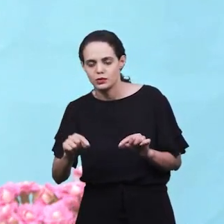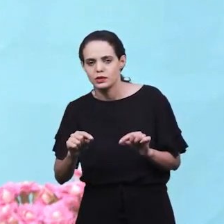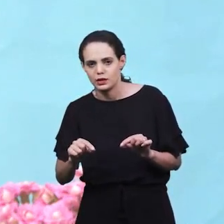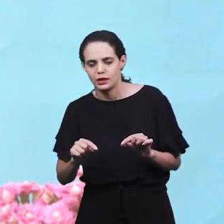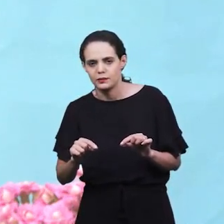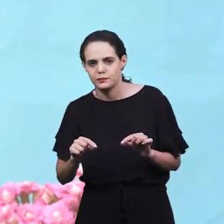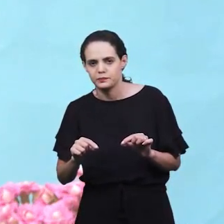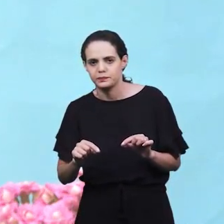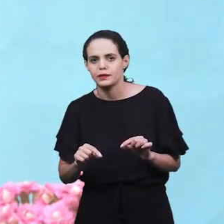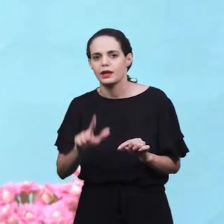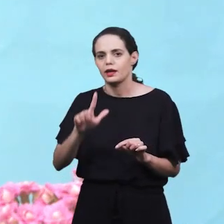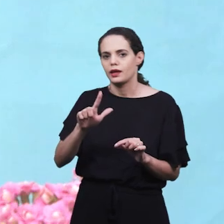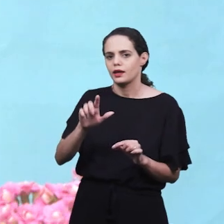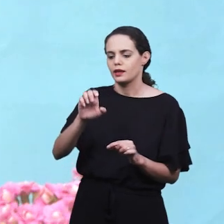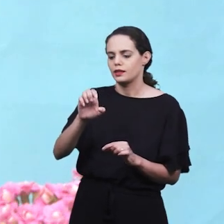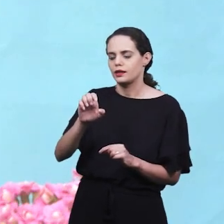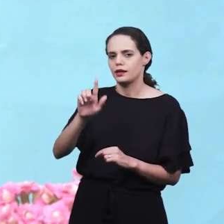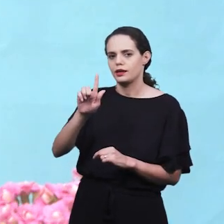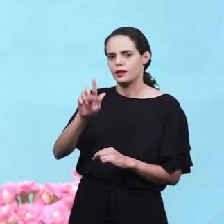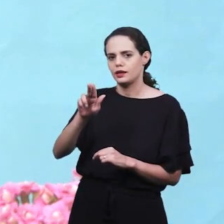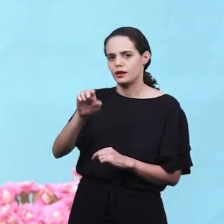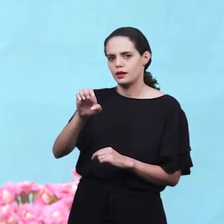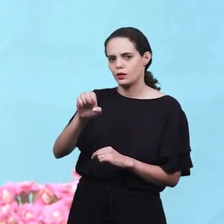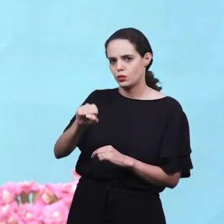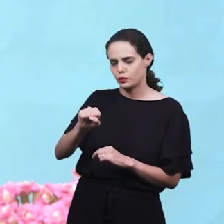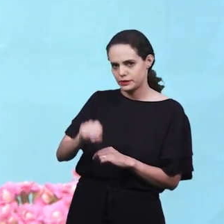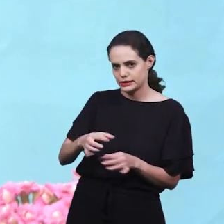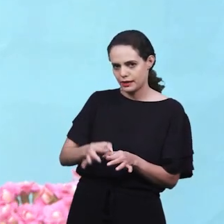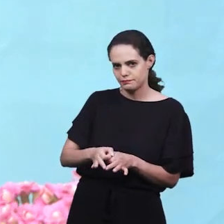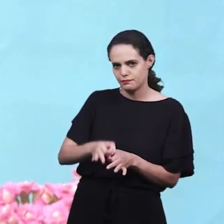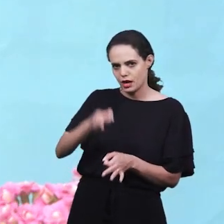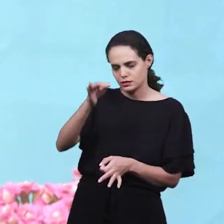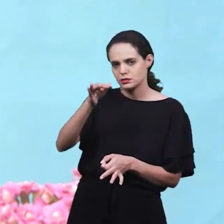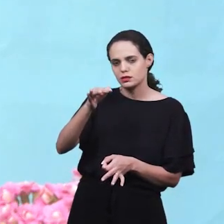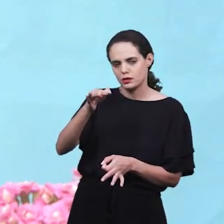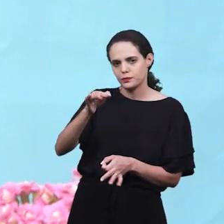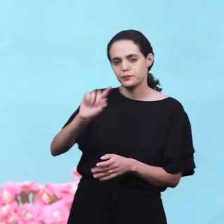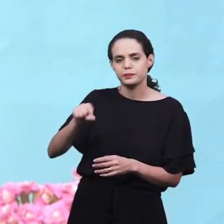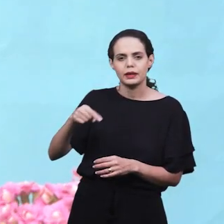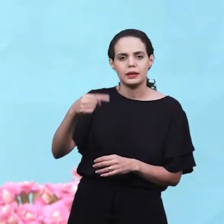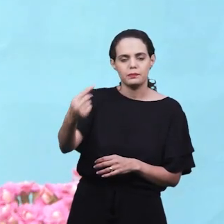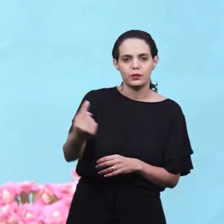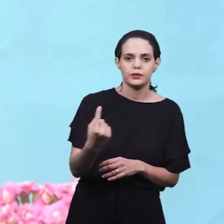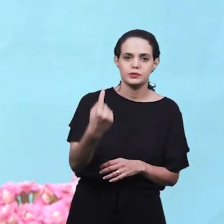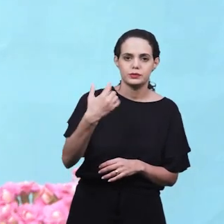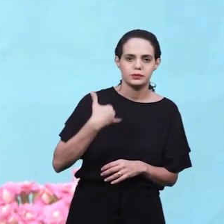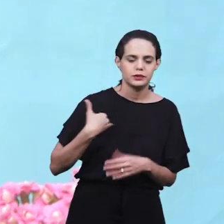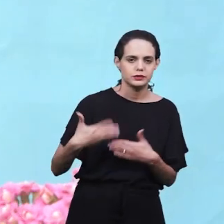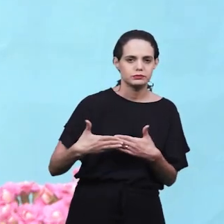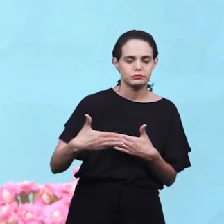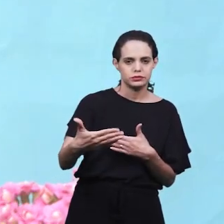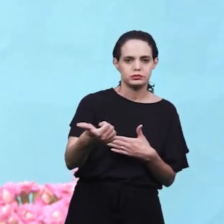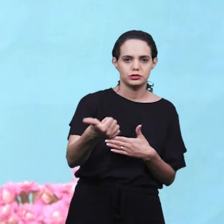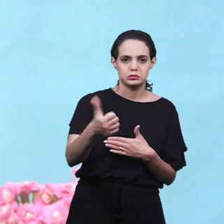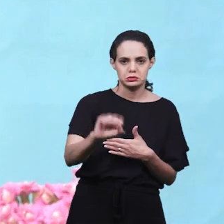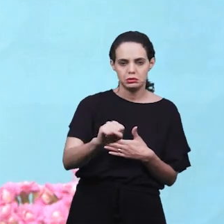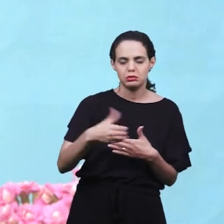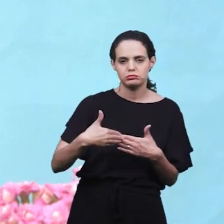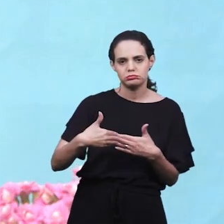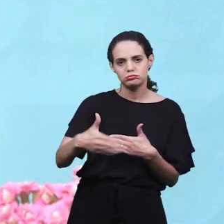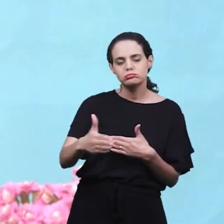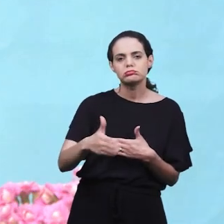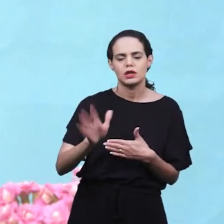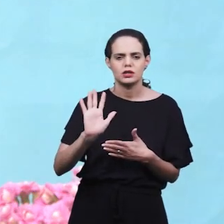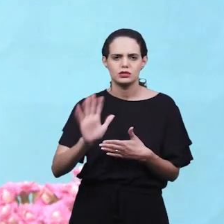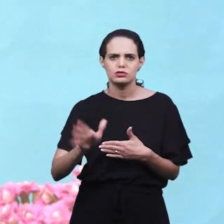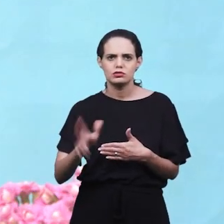bastão, para evitar engasgo. Já nos 12 a 18 meses, já podemos apresentar os alimentos da família em